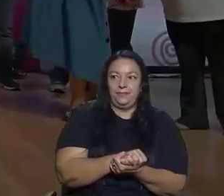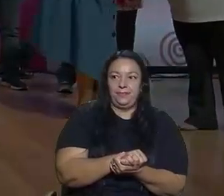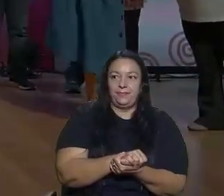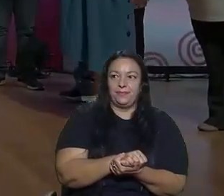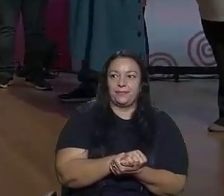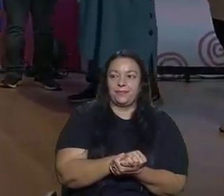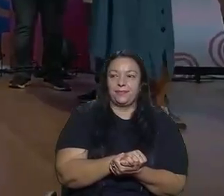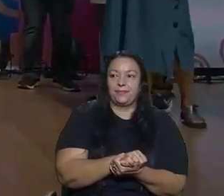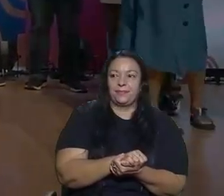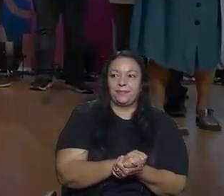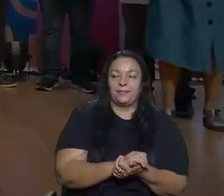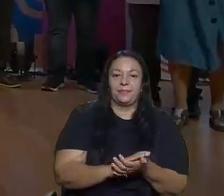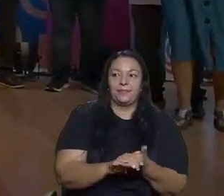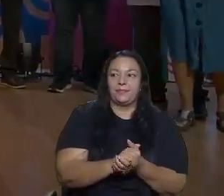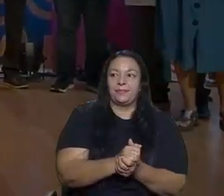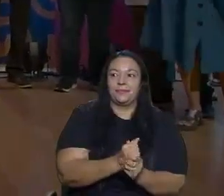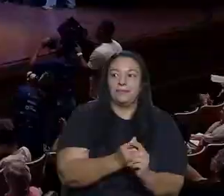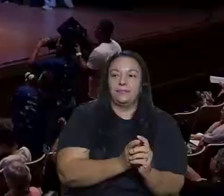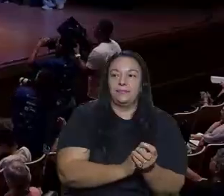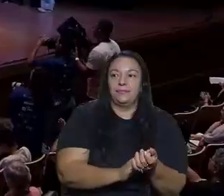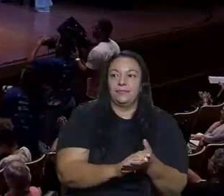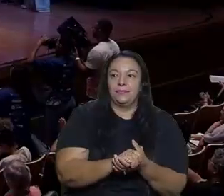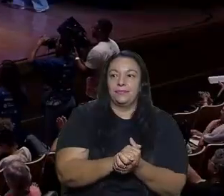Jefferson Tenório entregando, vamos fazer a foto.